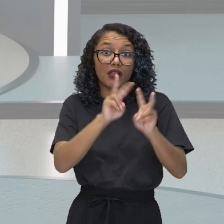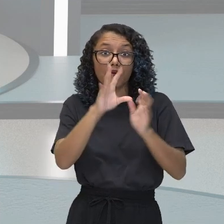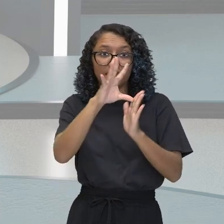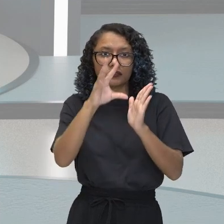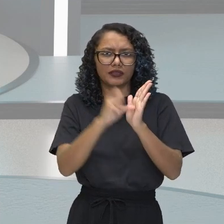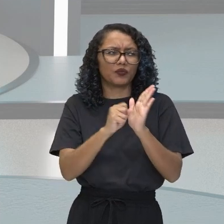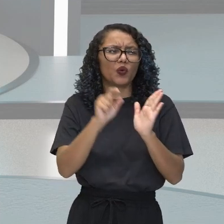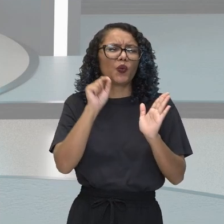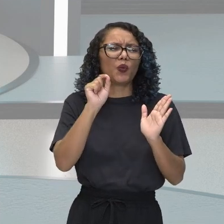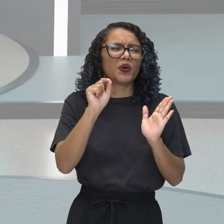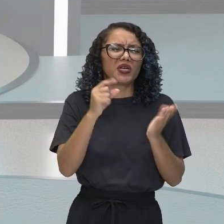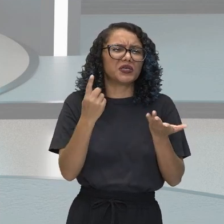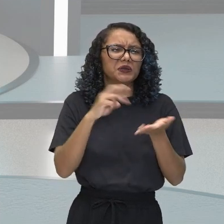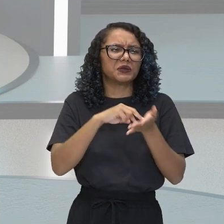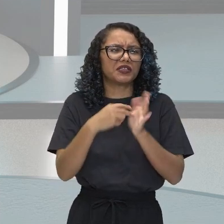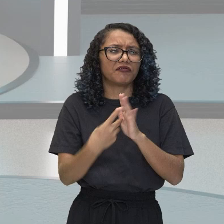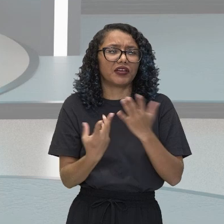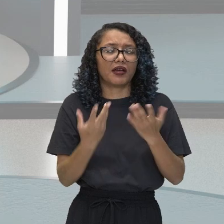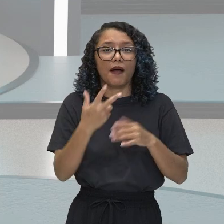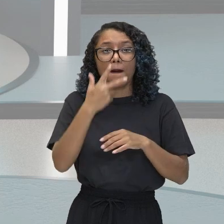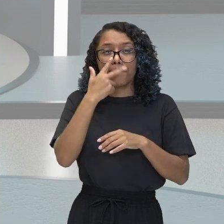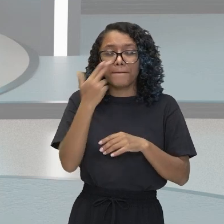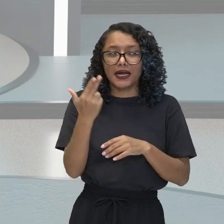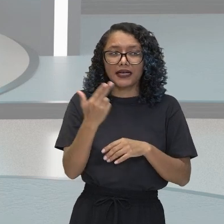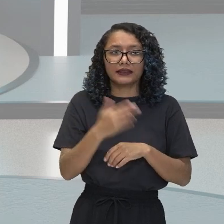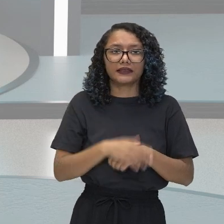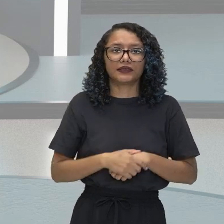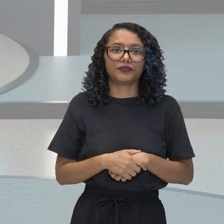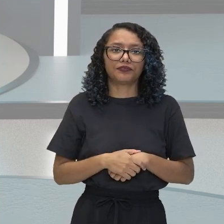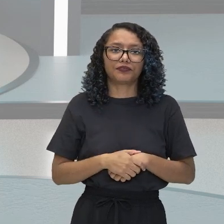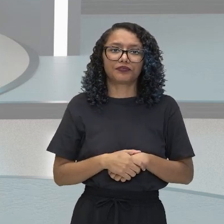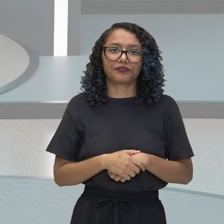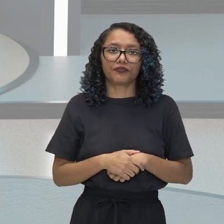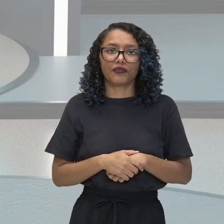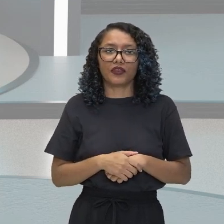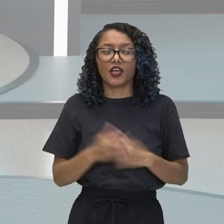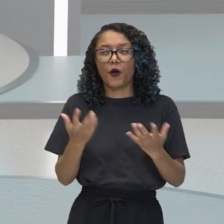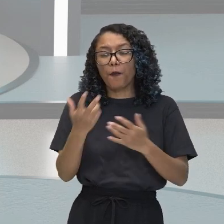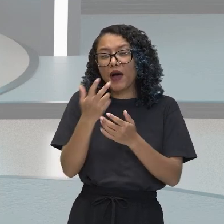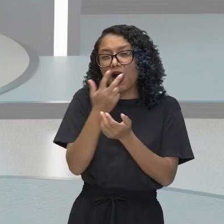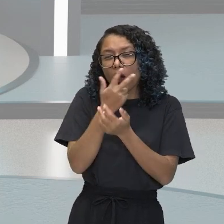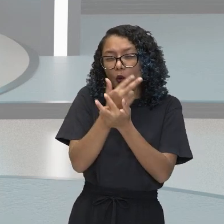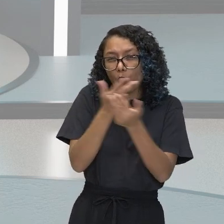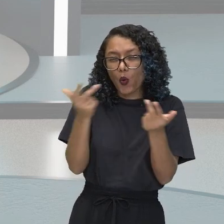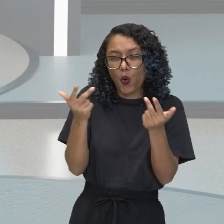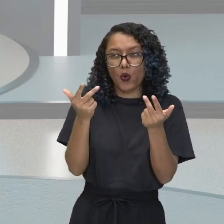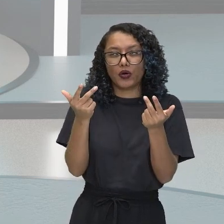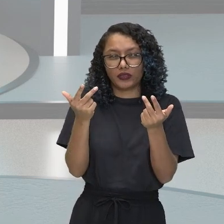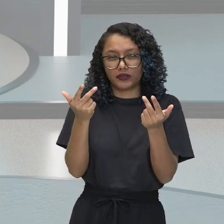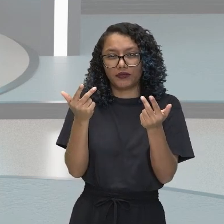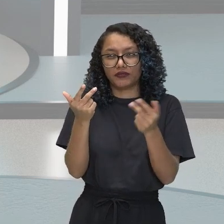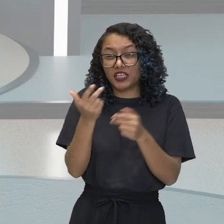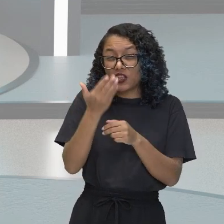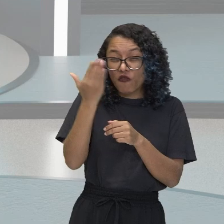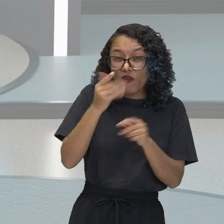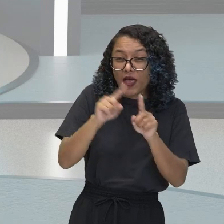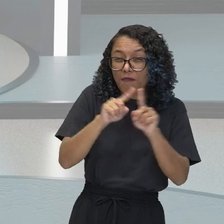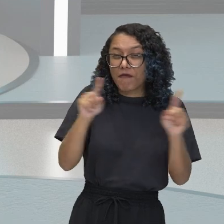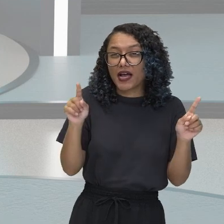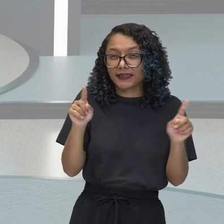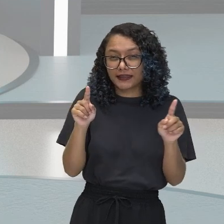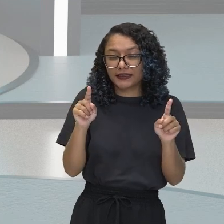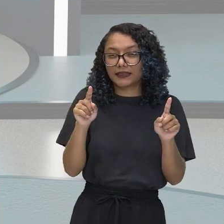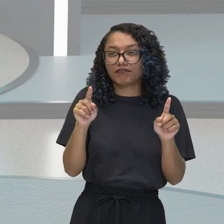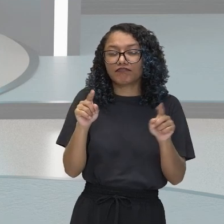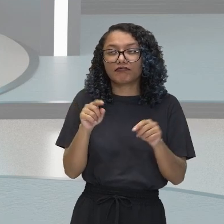aponta para o invisível, o trampolim para um mergulho no desconhecido, como diria Leloup.